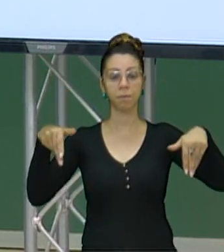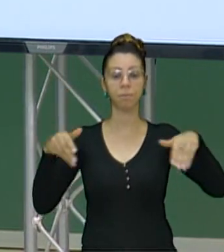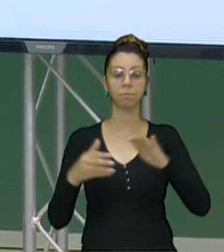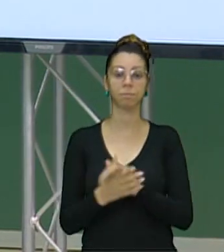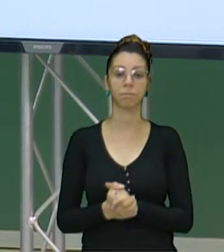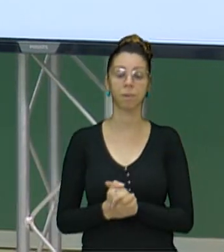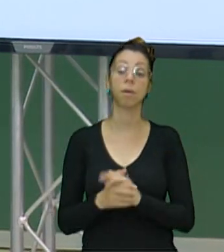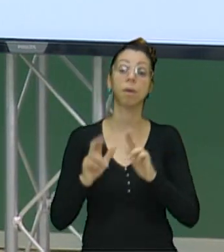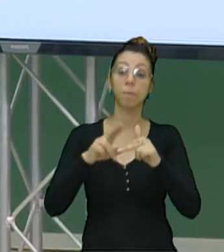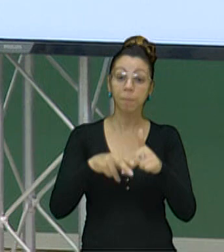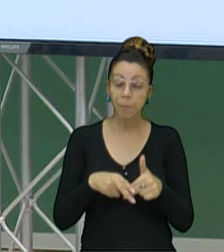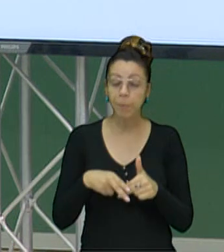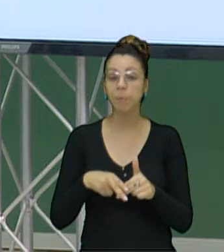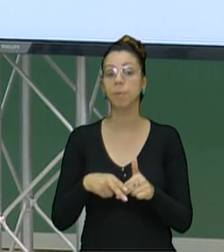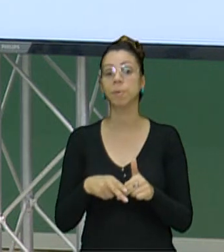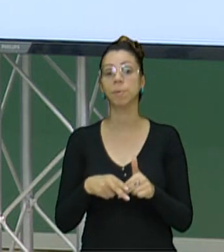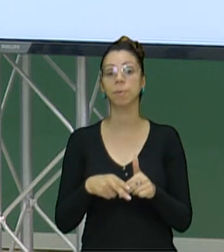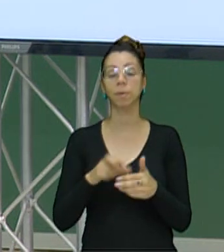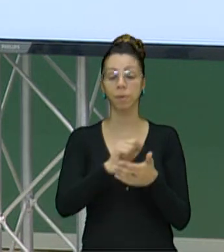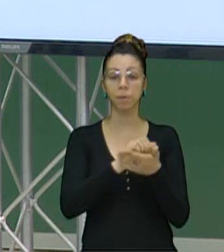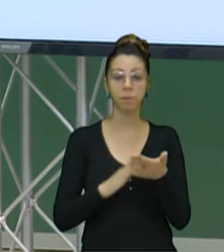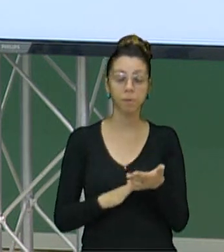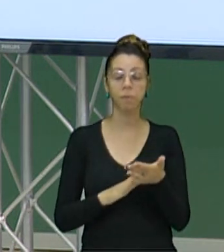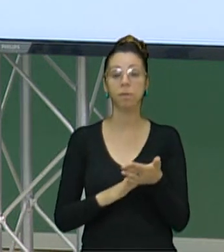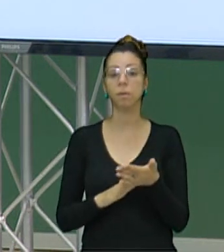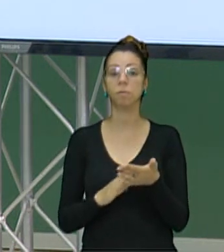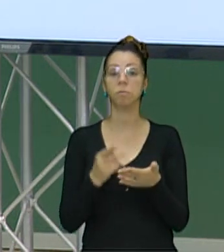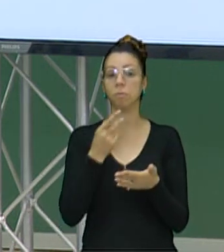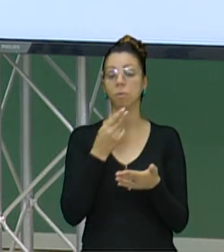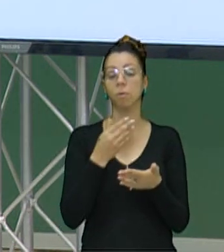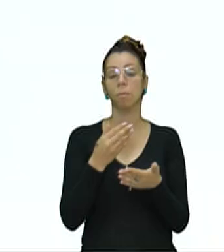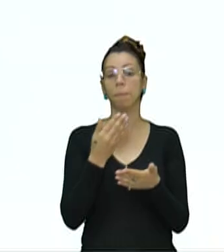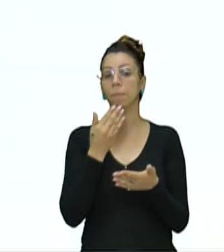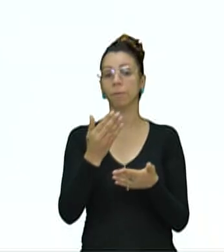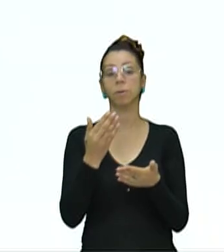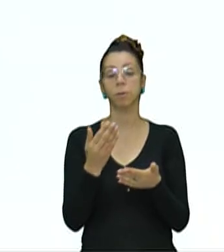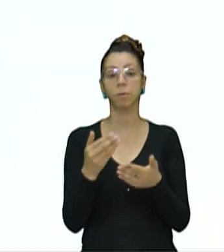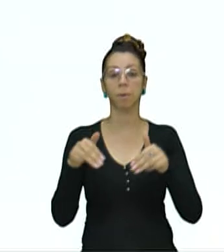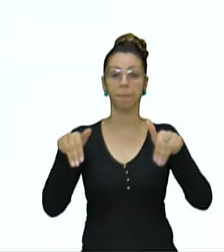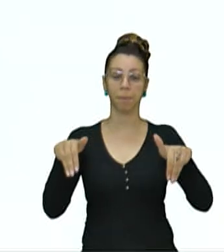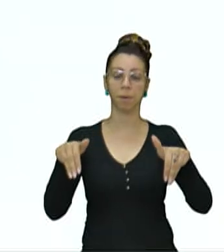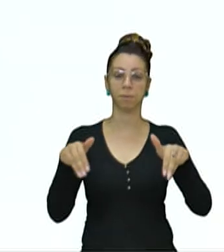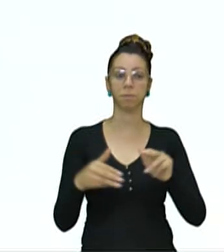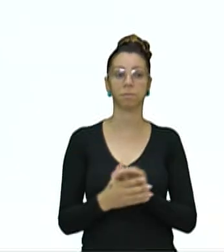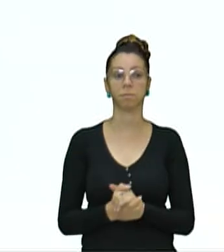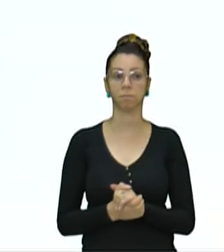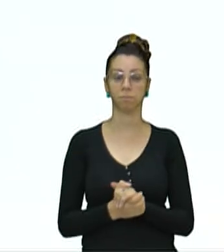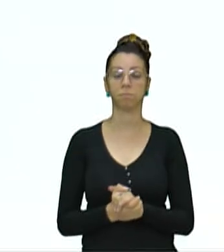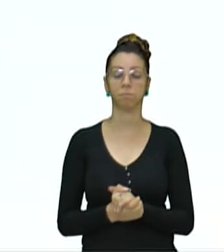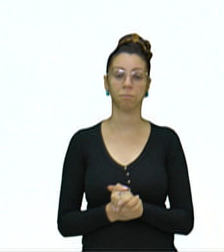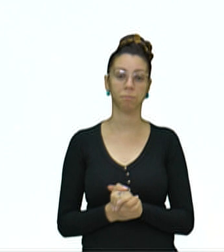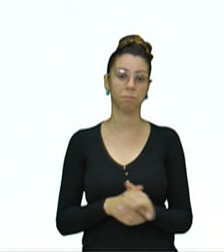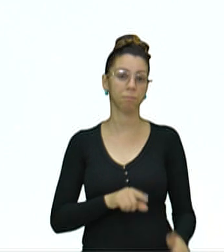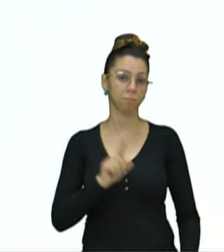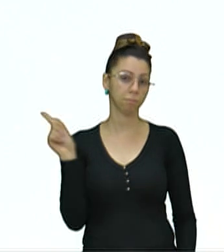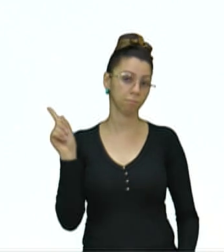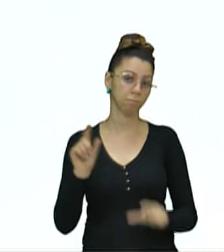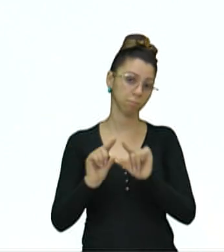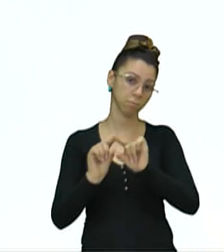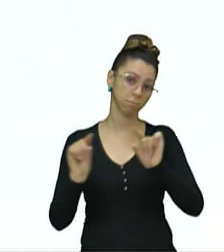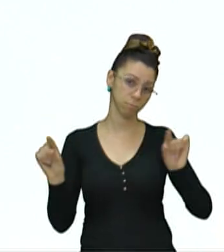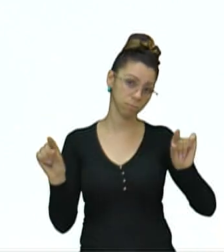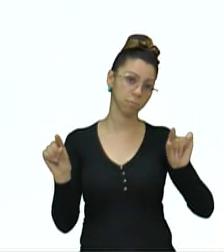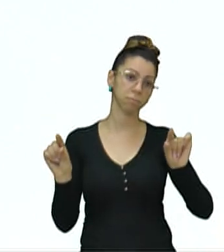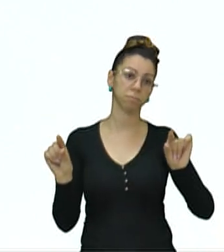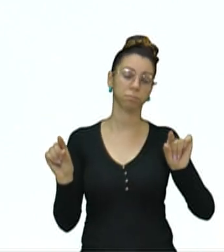as massas do veículo, né? Vejo que ele falou só massa m. E aí, o que eu faço? Ó, ficou essa equação,